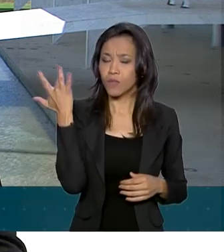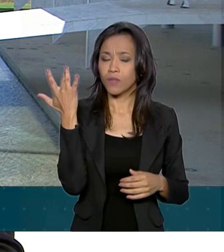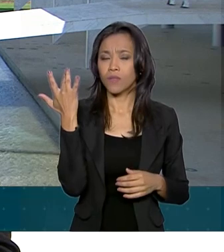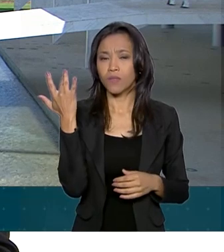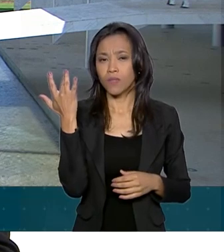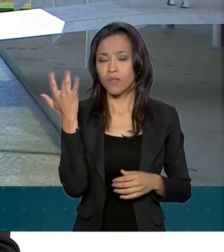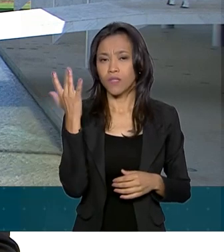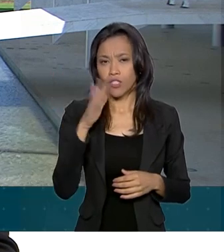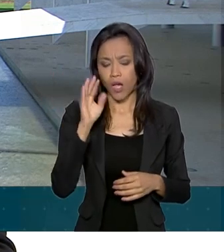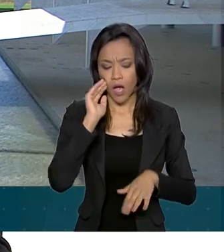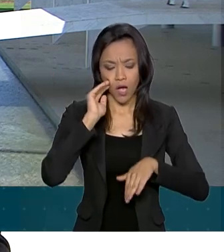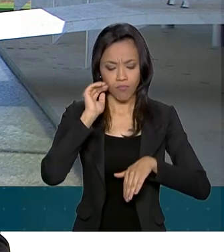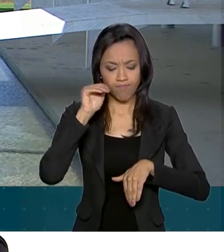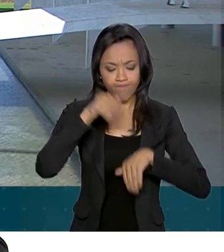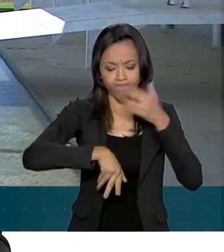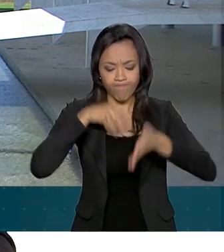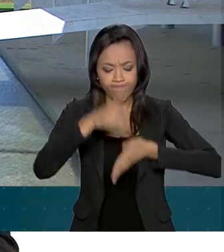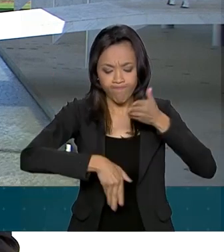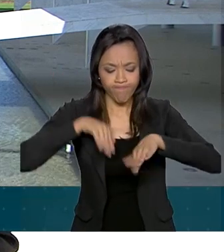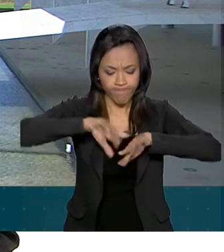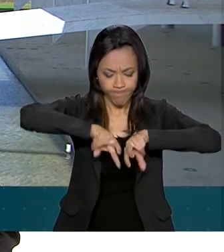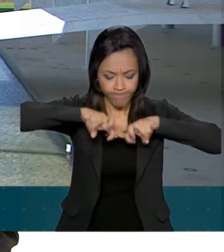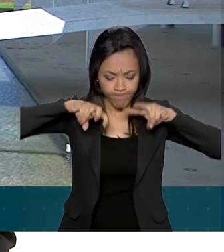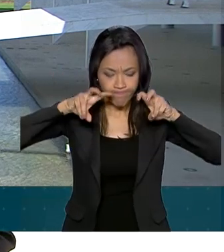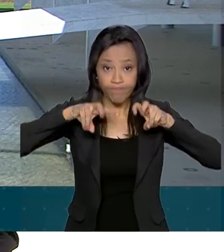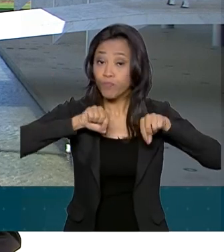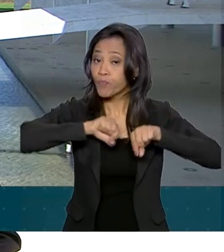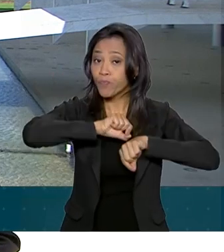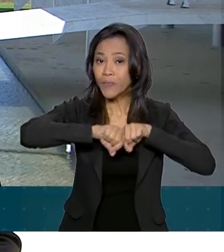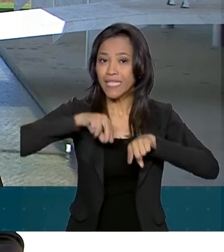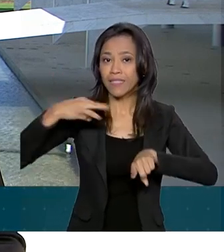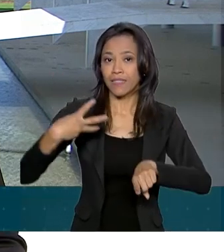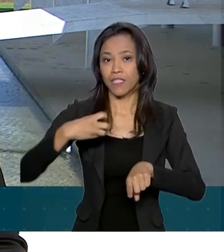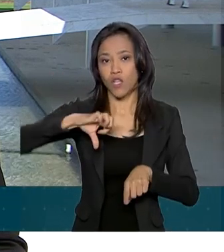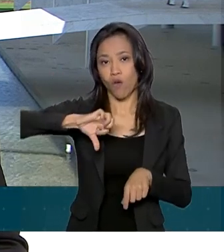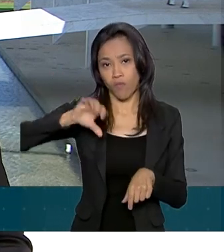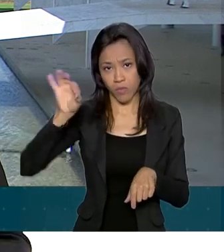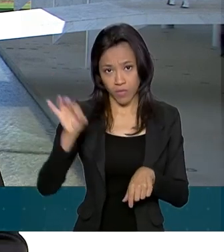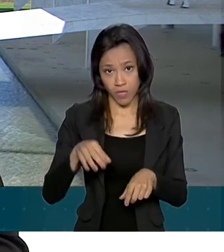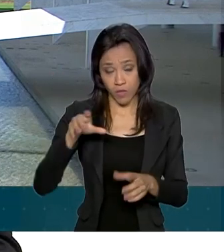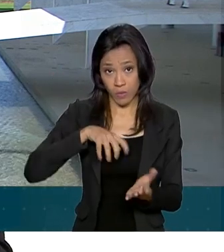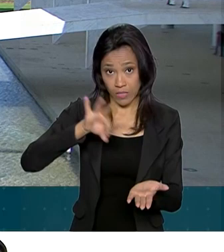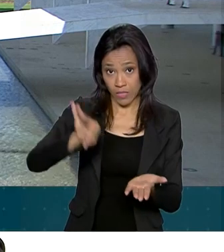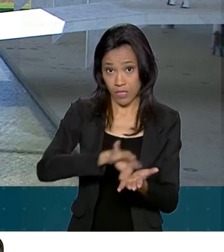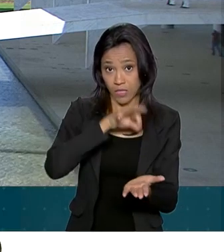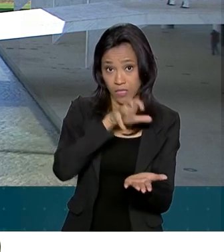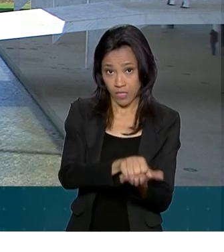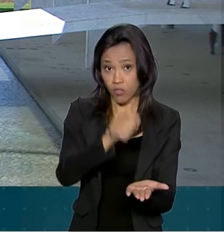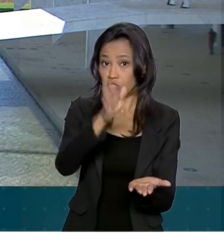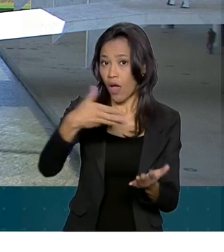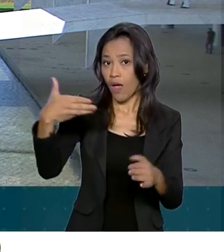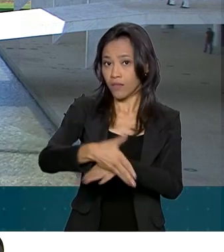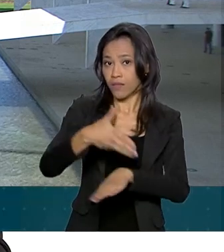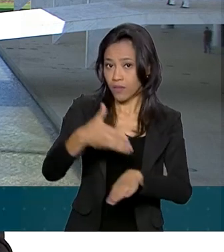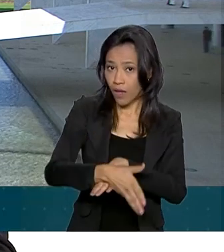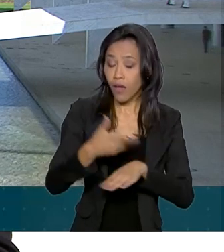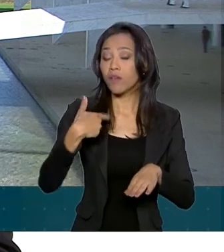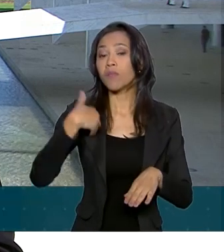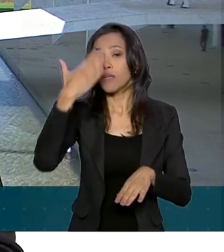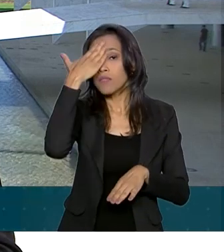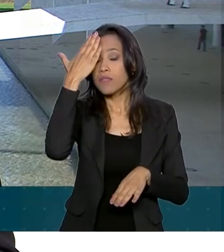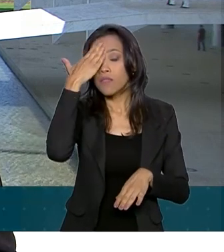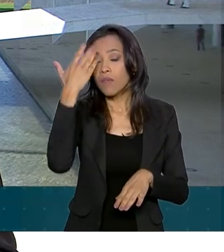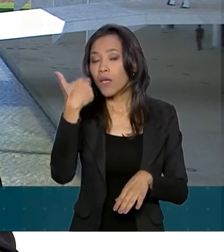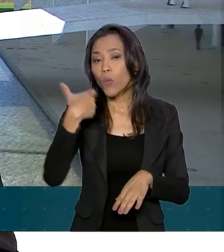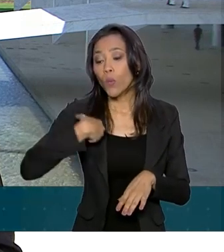consultar essas informações cerca de 39 por cento dos inscritos é acessar o cartão de confirmação e essa